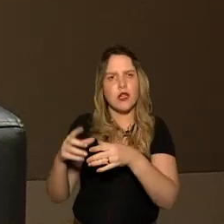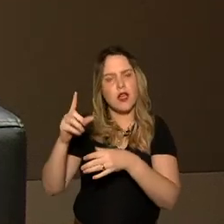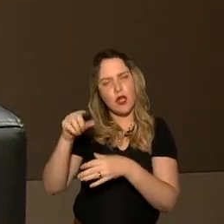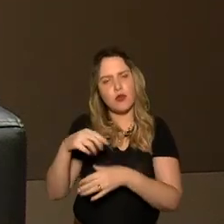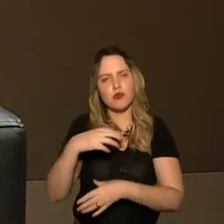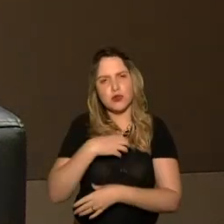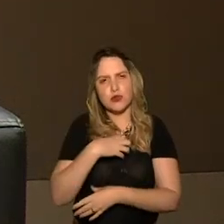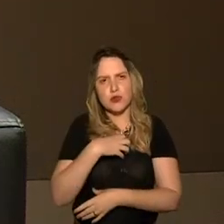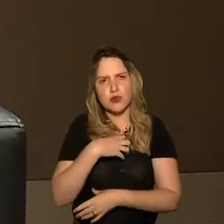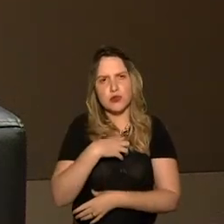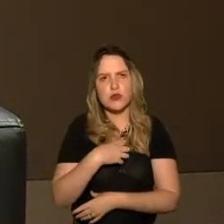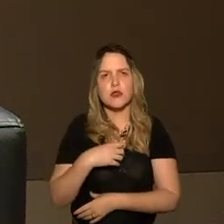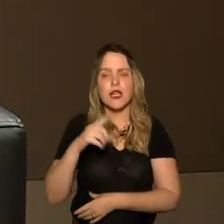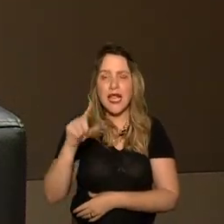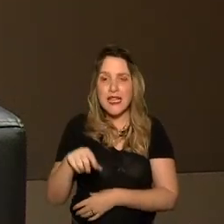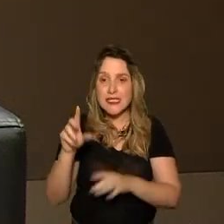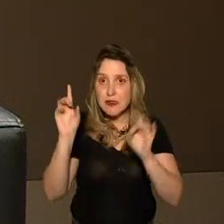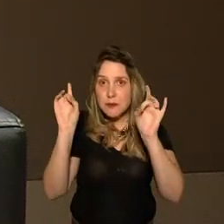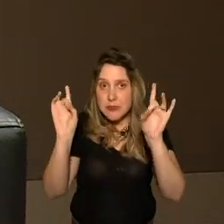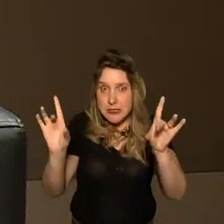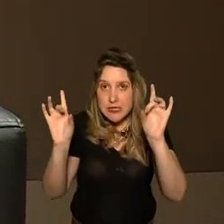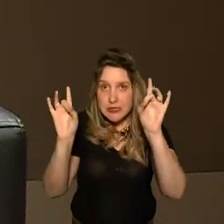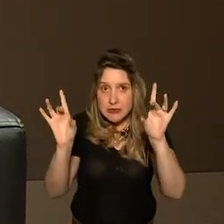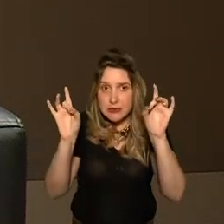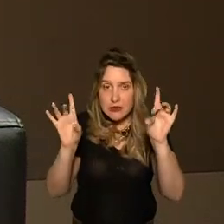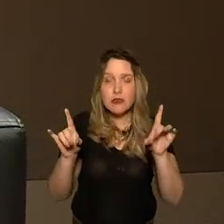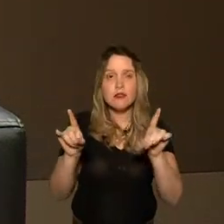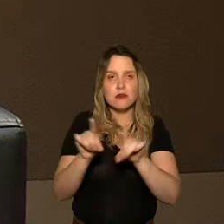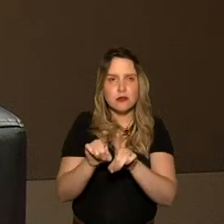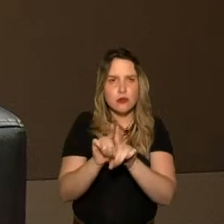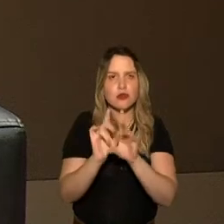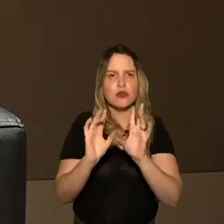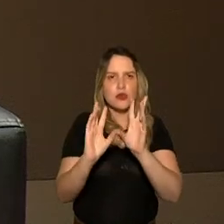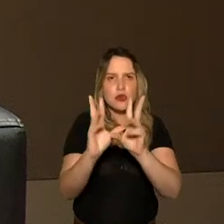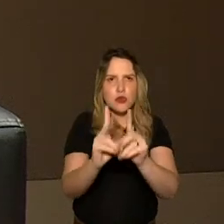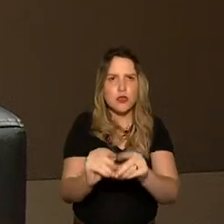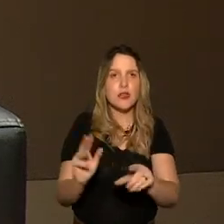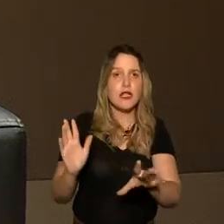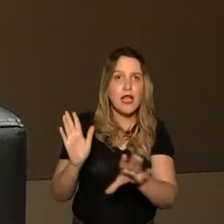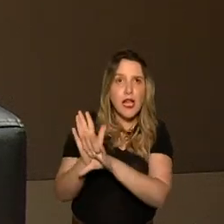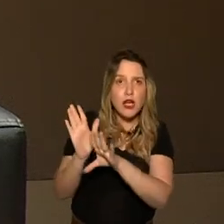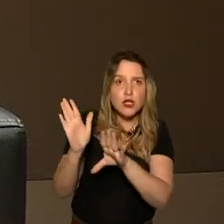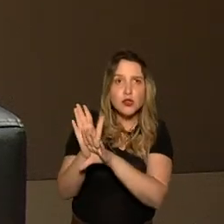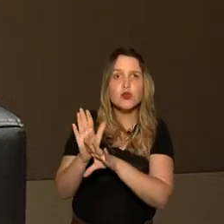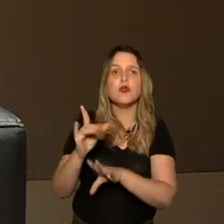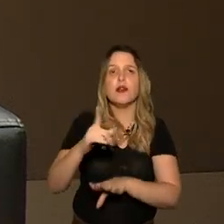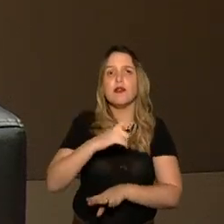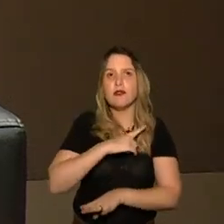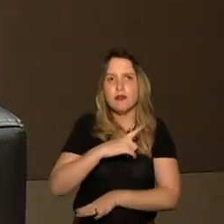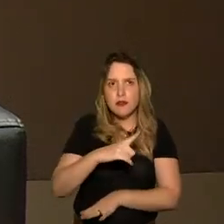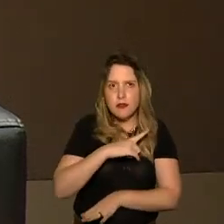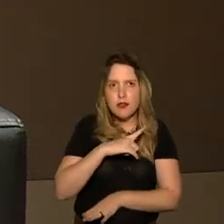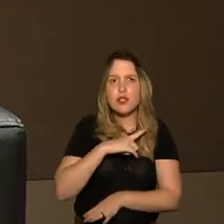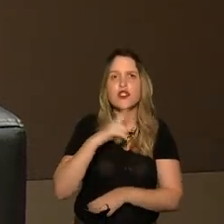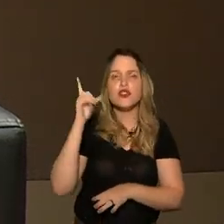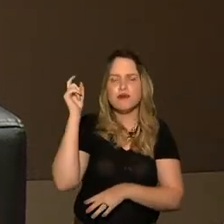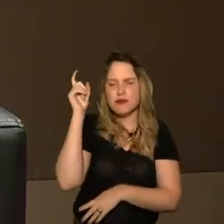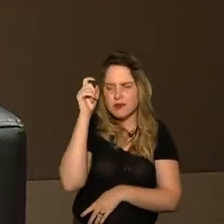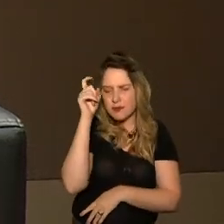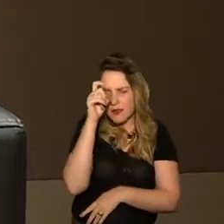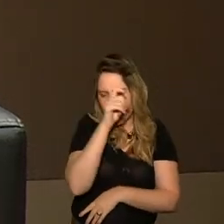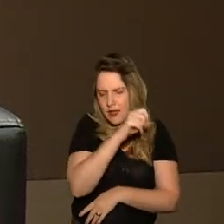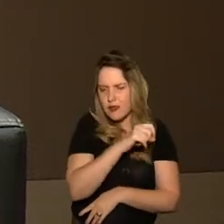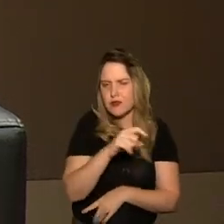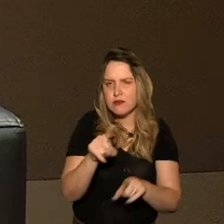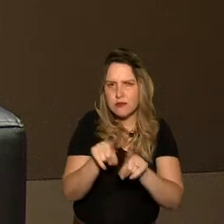sim é precarizado e muitas instituições ainda tem dificuldades